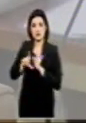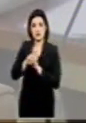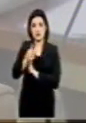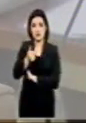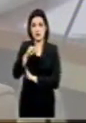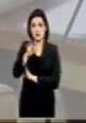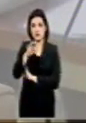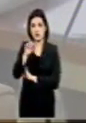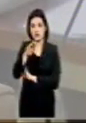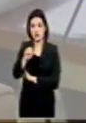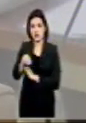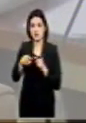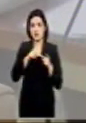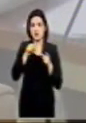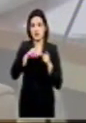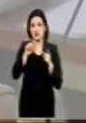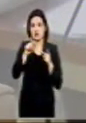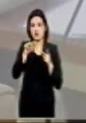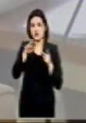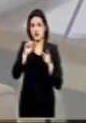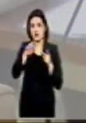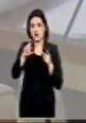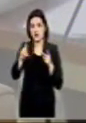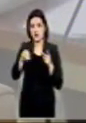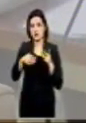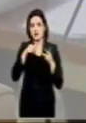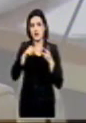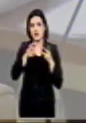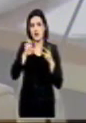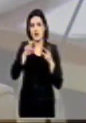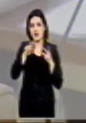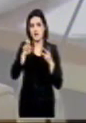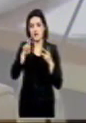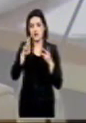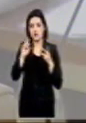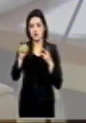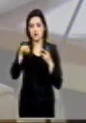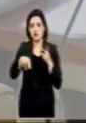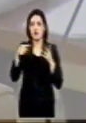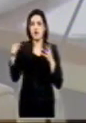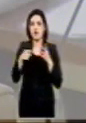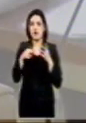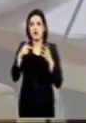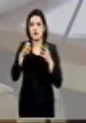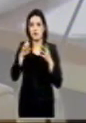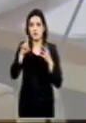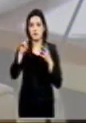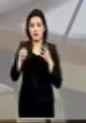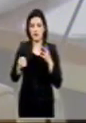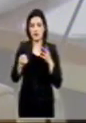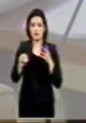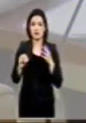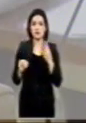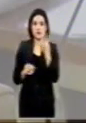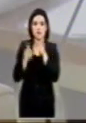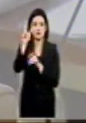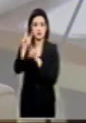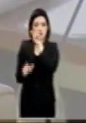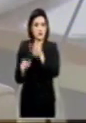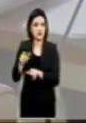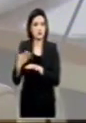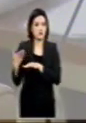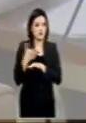Neto, Geraldo de Deus de Oliveira, Everton Elias Taborda e Pedro Ricardo Araújo Carvalho nas cogitadas varreduras,